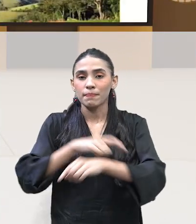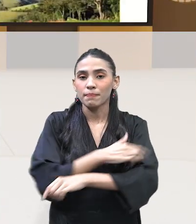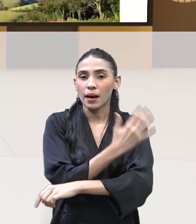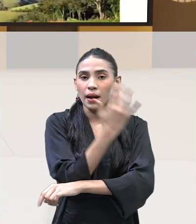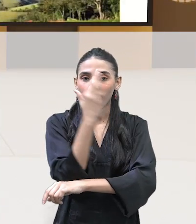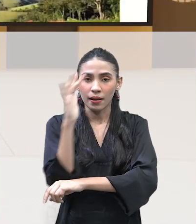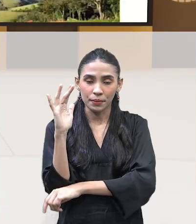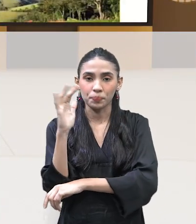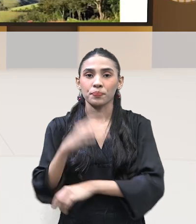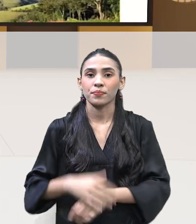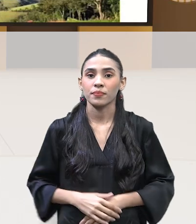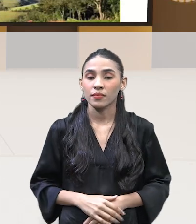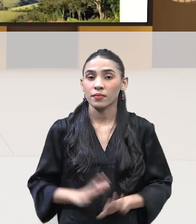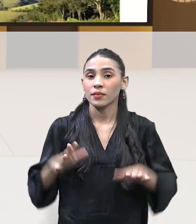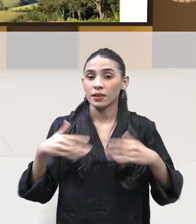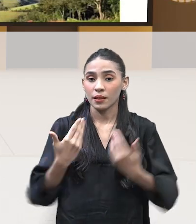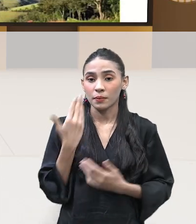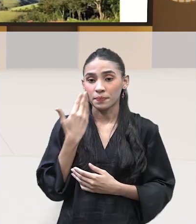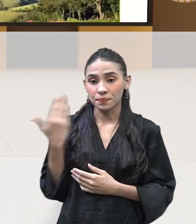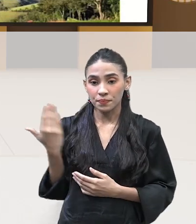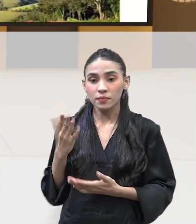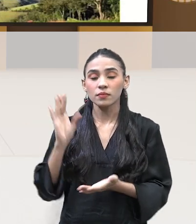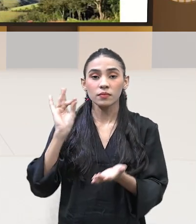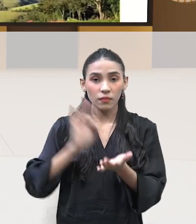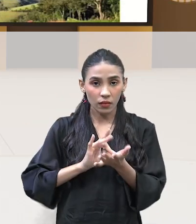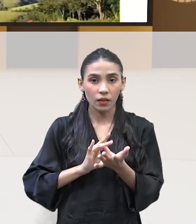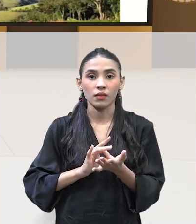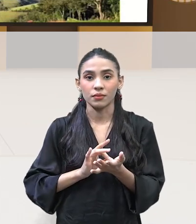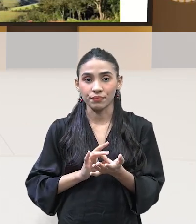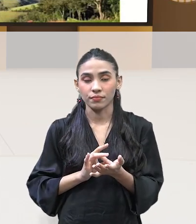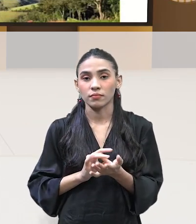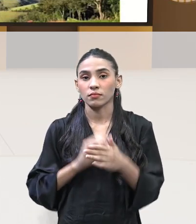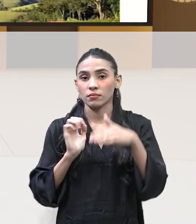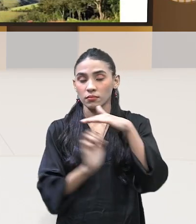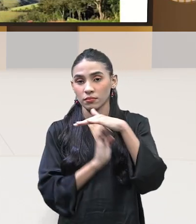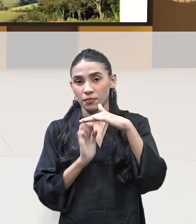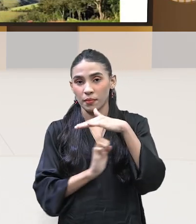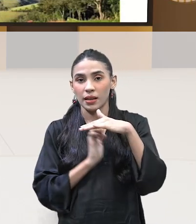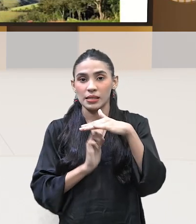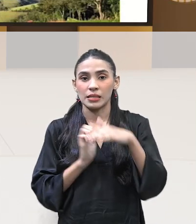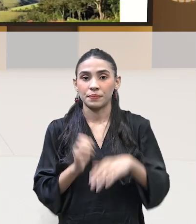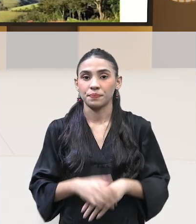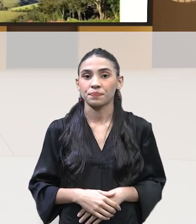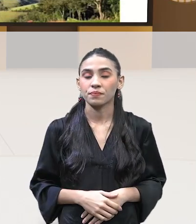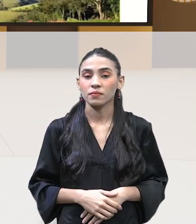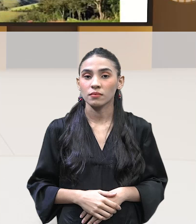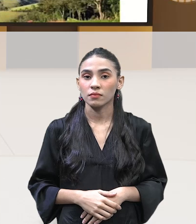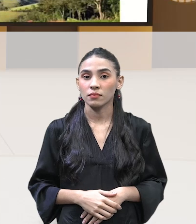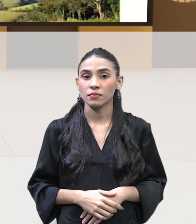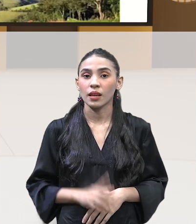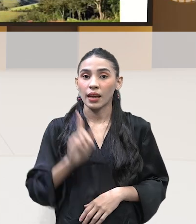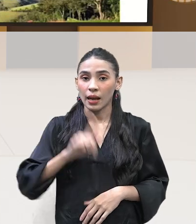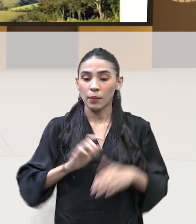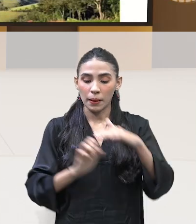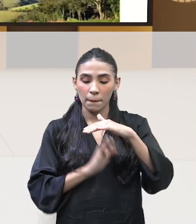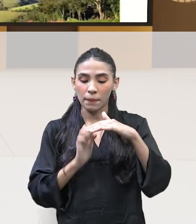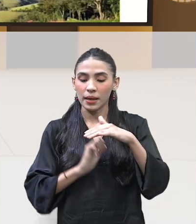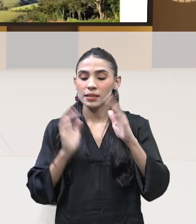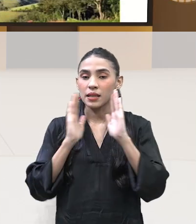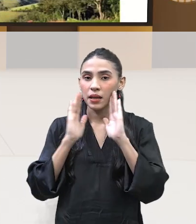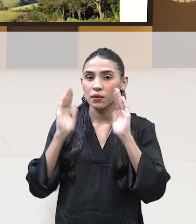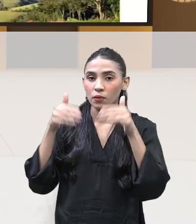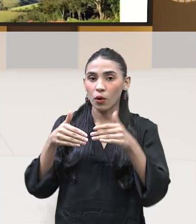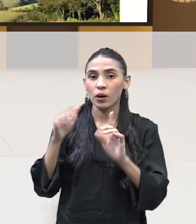ambiente, certo? Então, aqui, com certeza, a empresa é uma empresa que pensa no